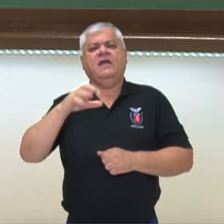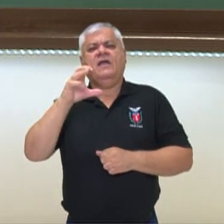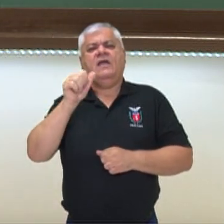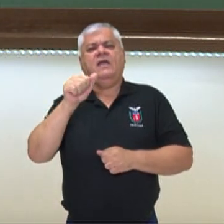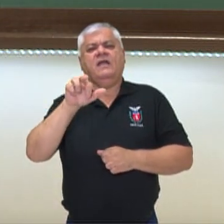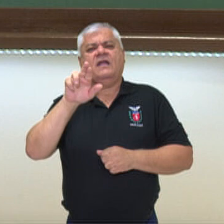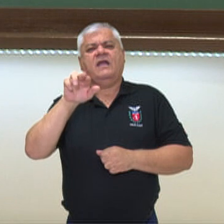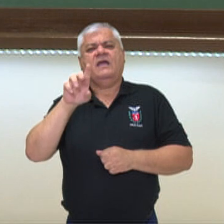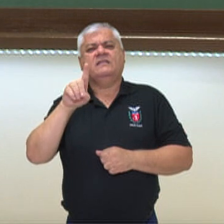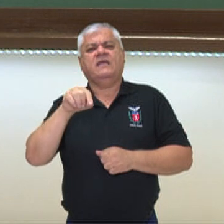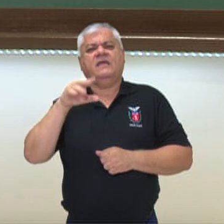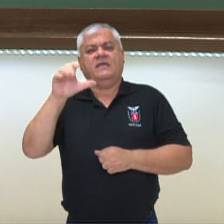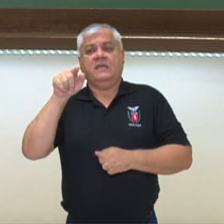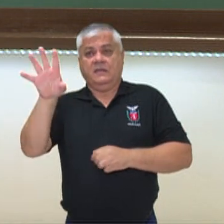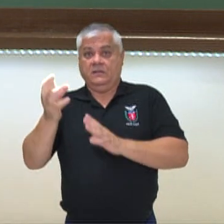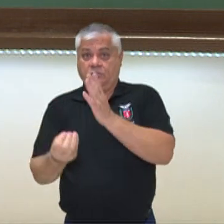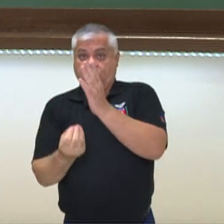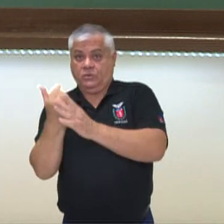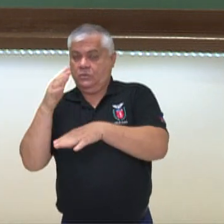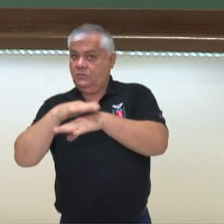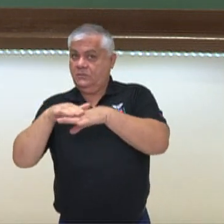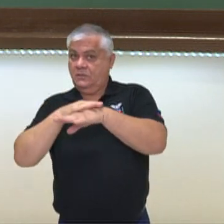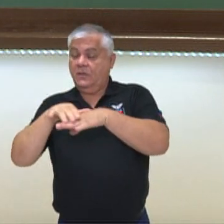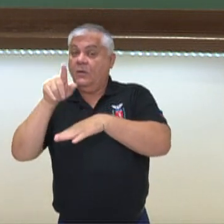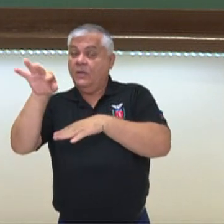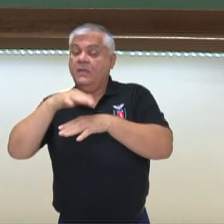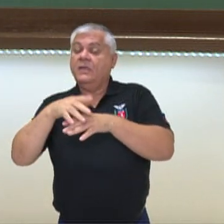o codificador de uma doutrina chamada